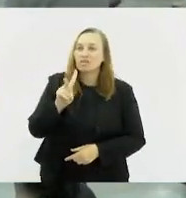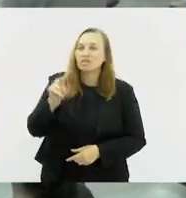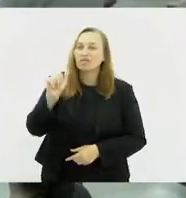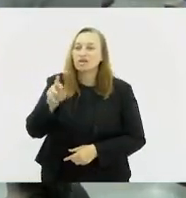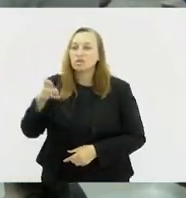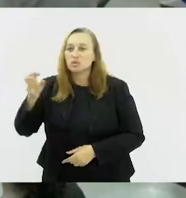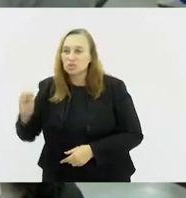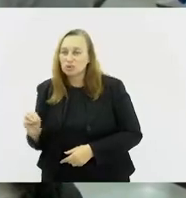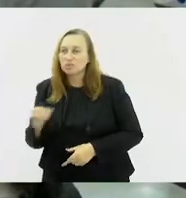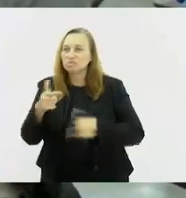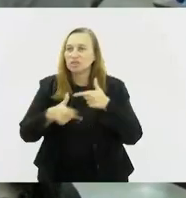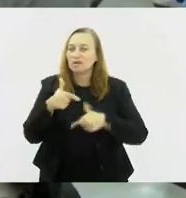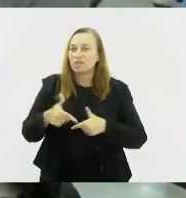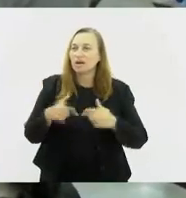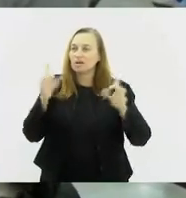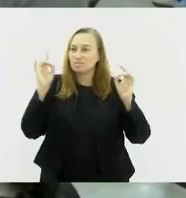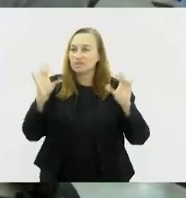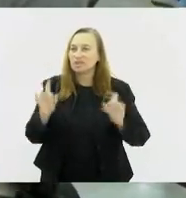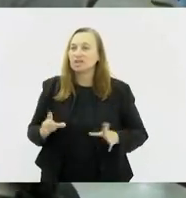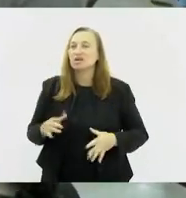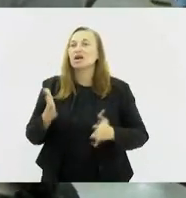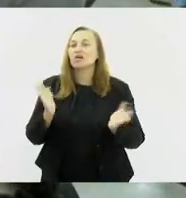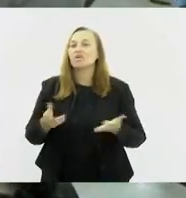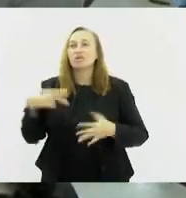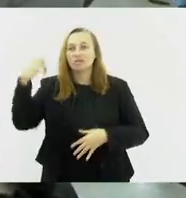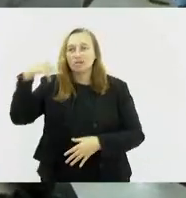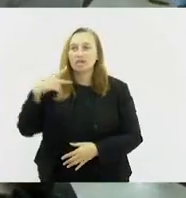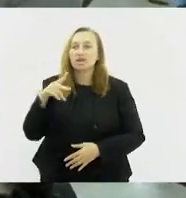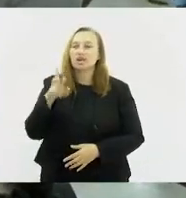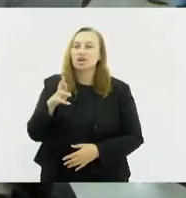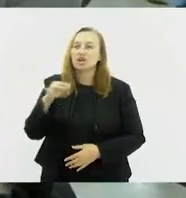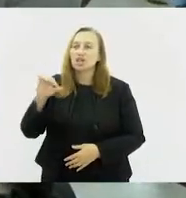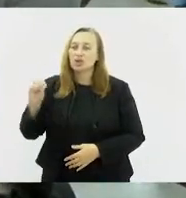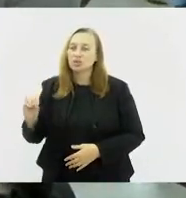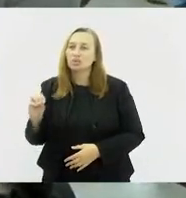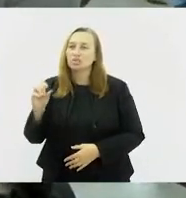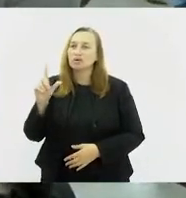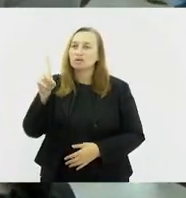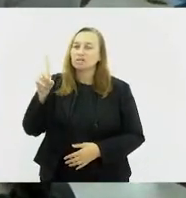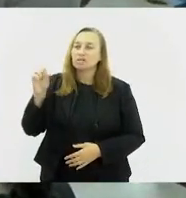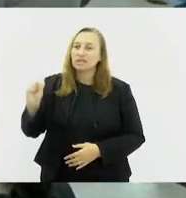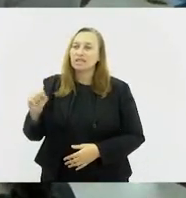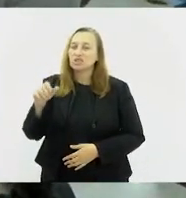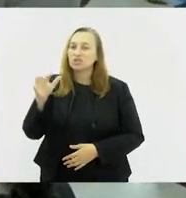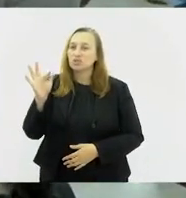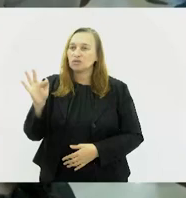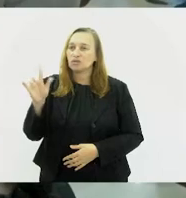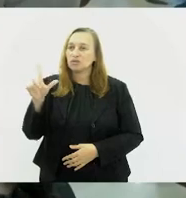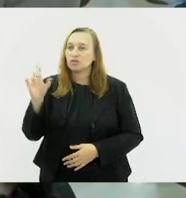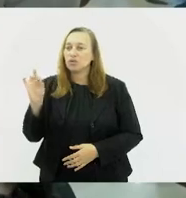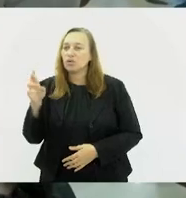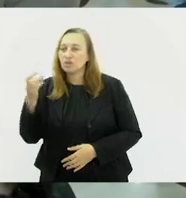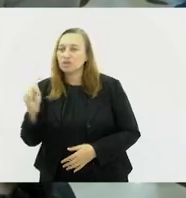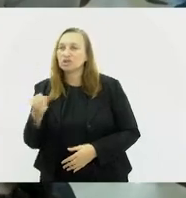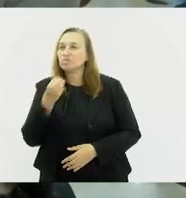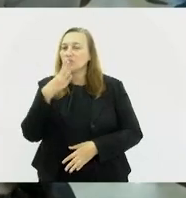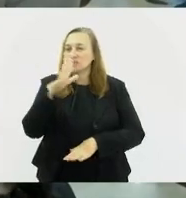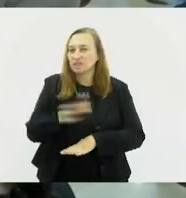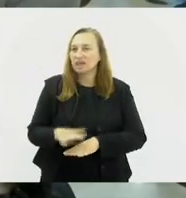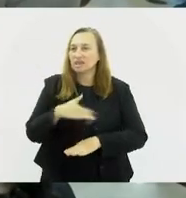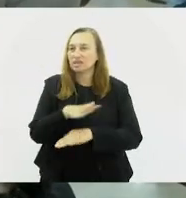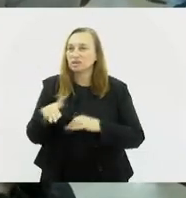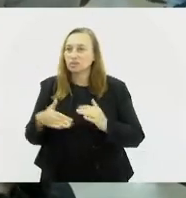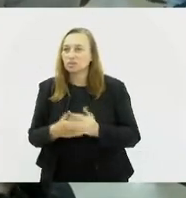excelência. Nosso vereador agora de Rio das Flores, Coleiro. Boa tarde a todos, boa tarde